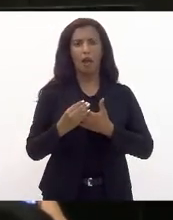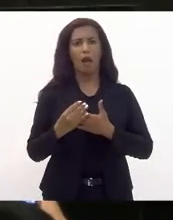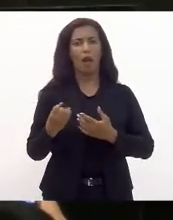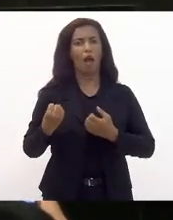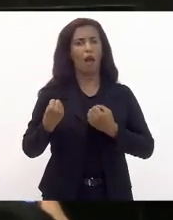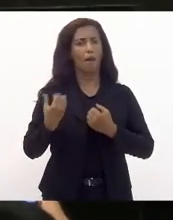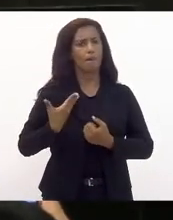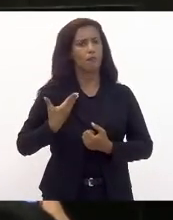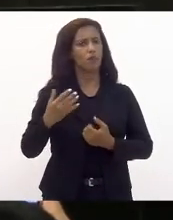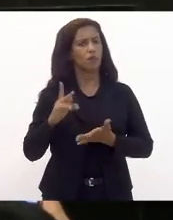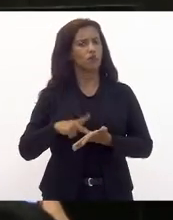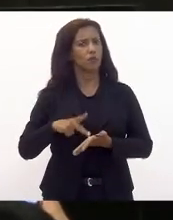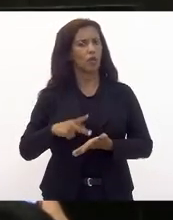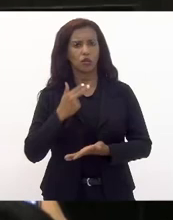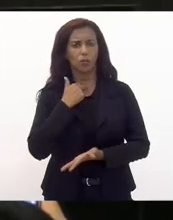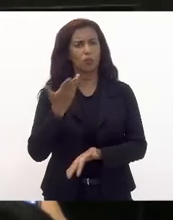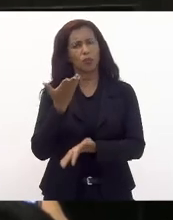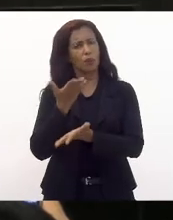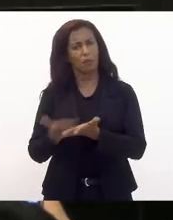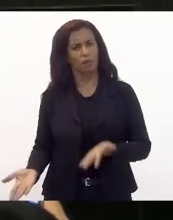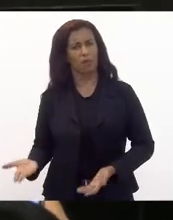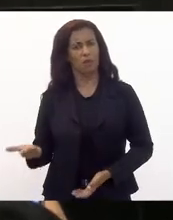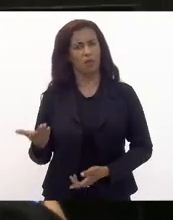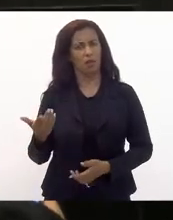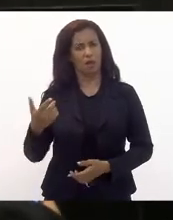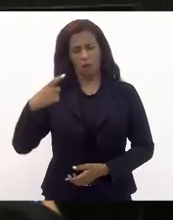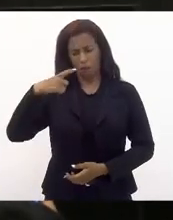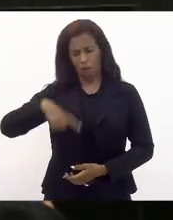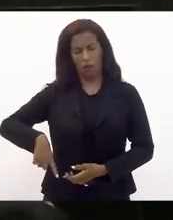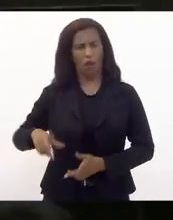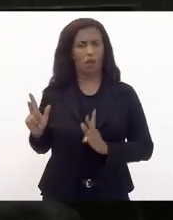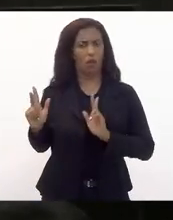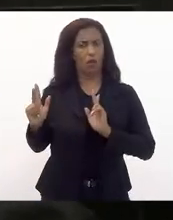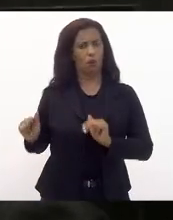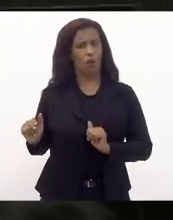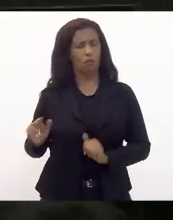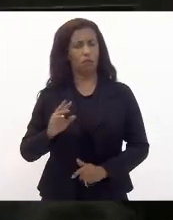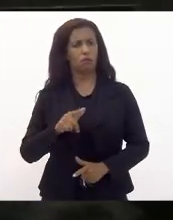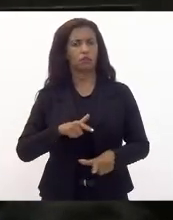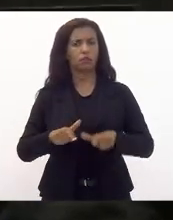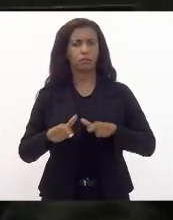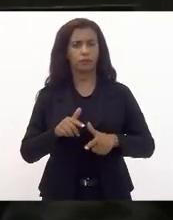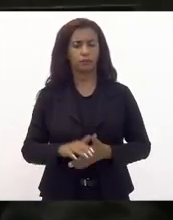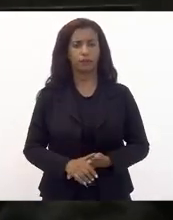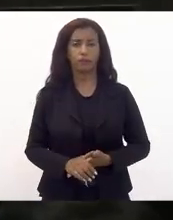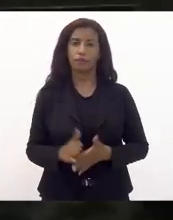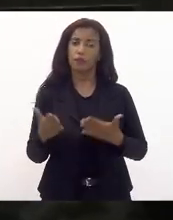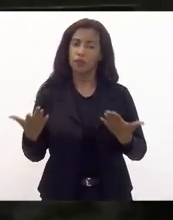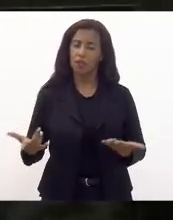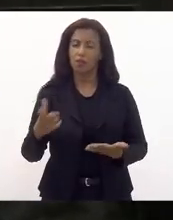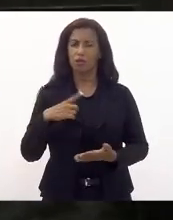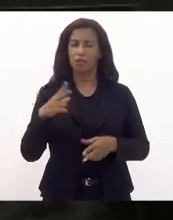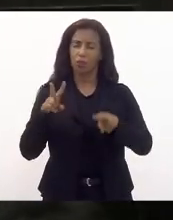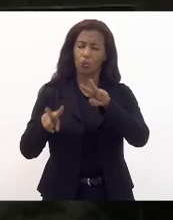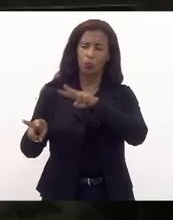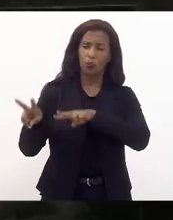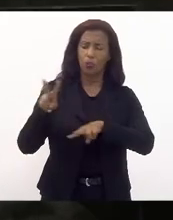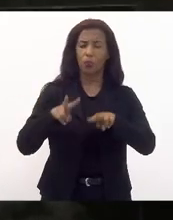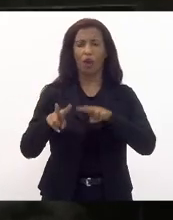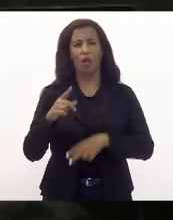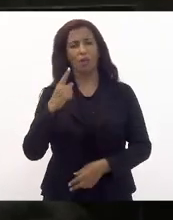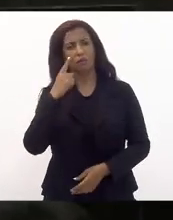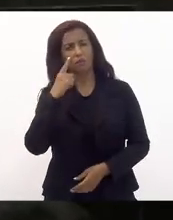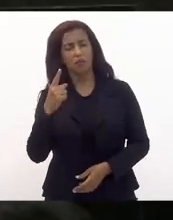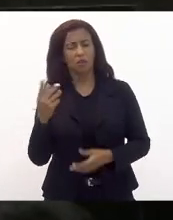verdade porque não podemos perder um companheiro de farda não podemos e é isso que eu tenho observado